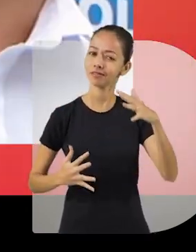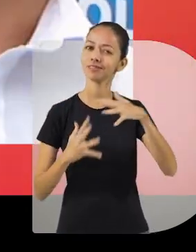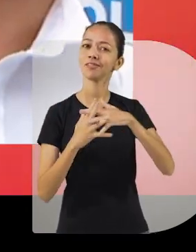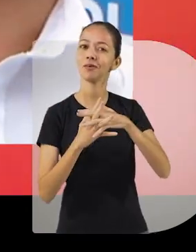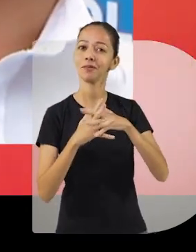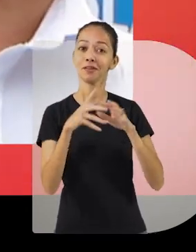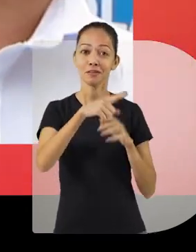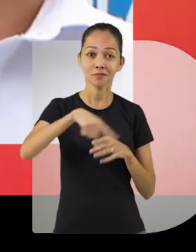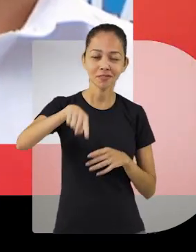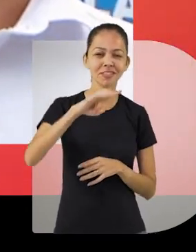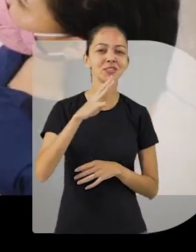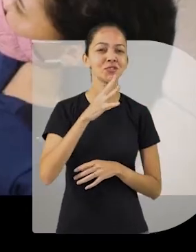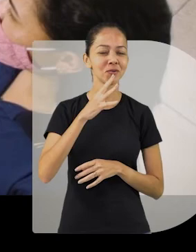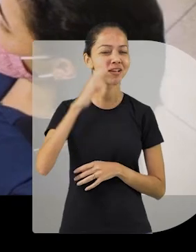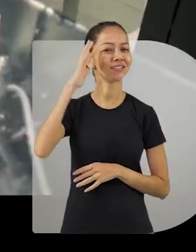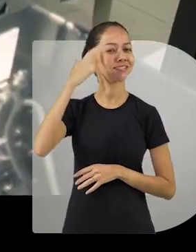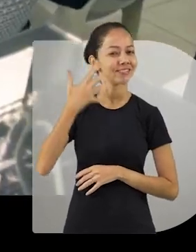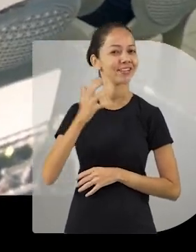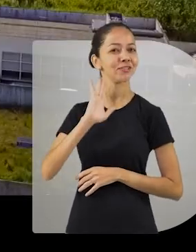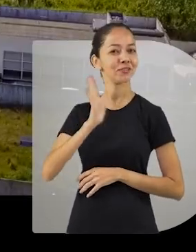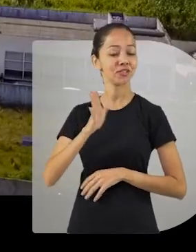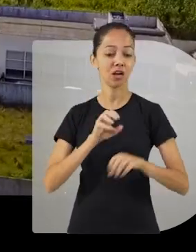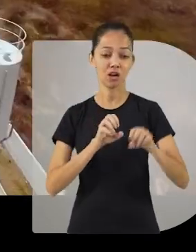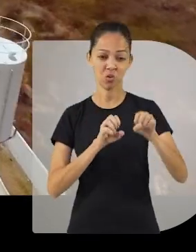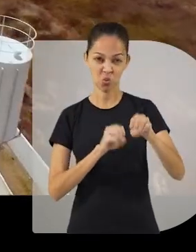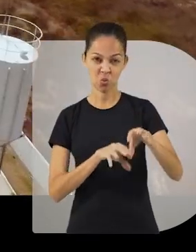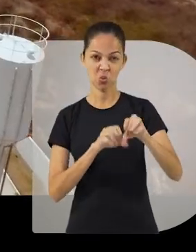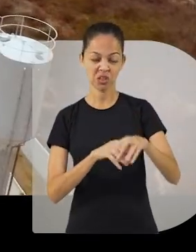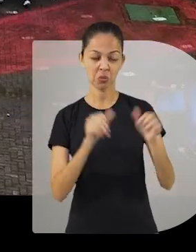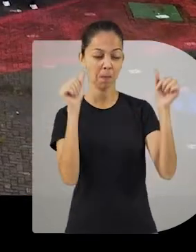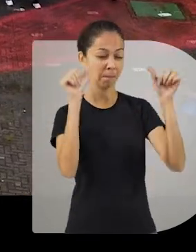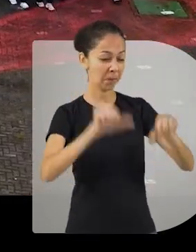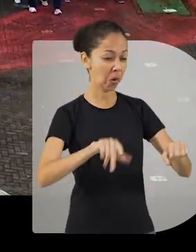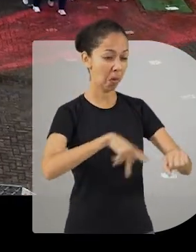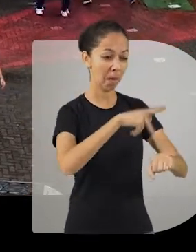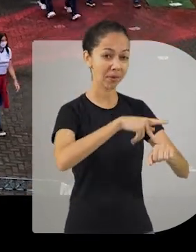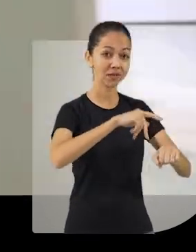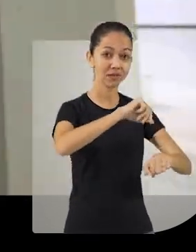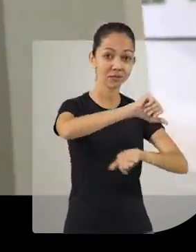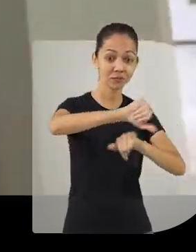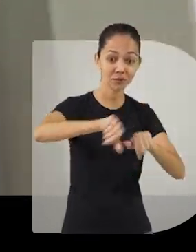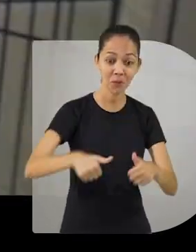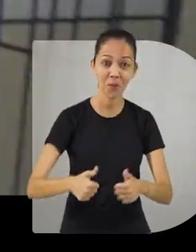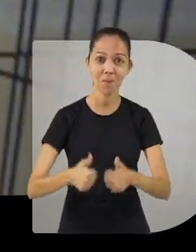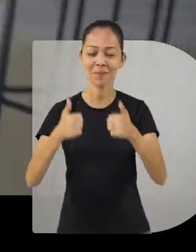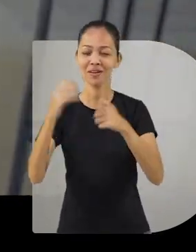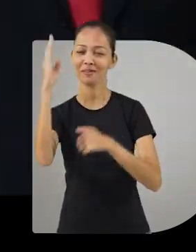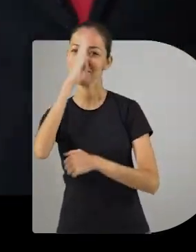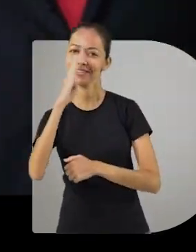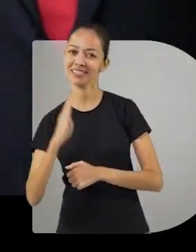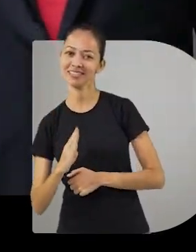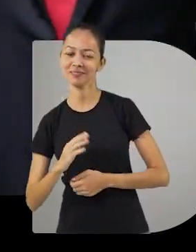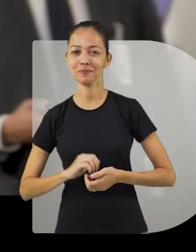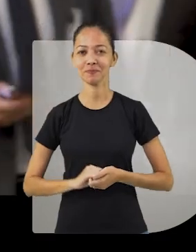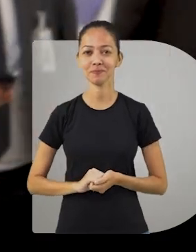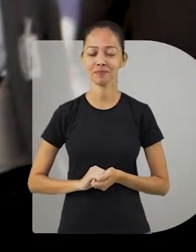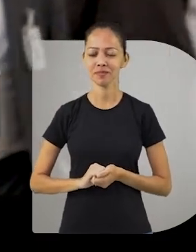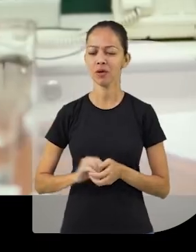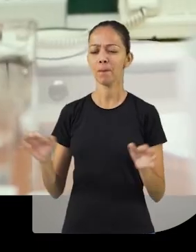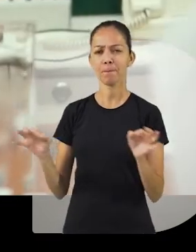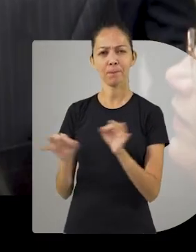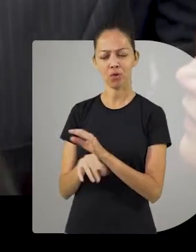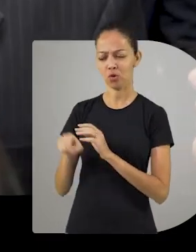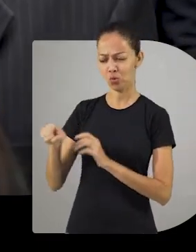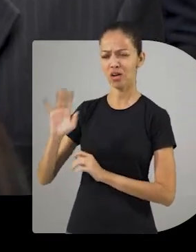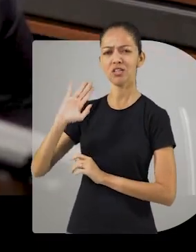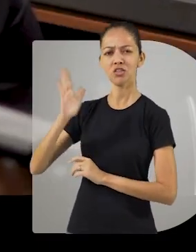pra história. E o resultado? Você sabe. O ensino que estava entre os piores do país virou o melhor do Brasil. Preparado